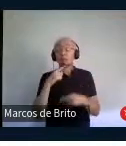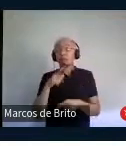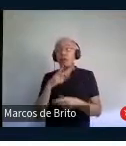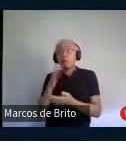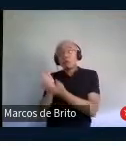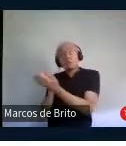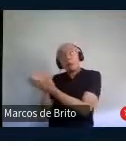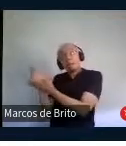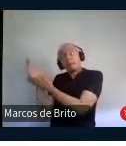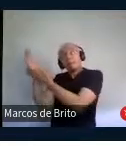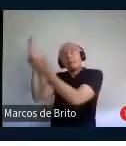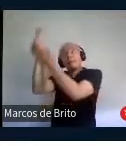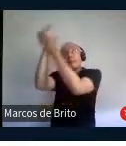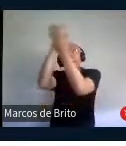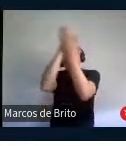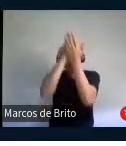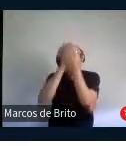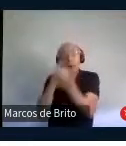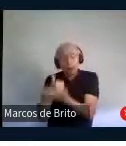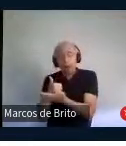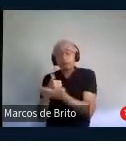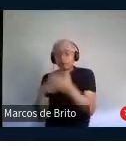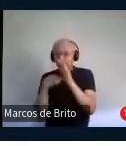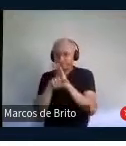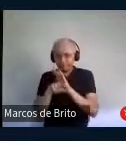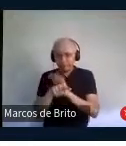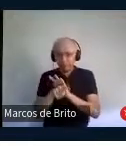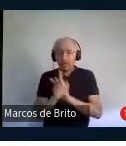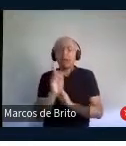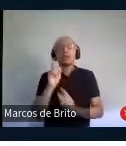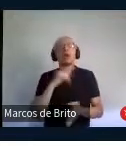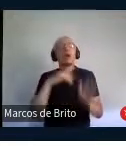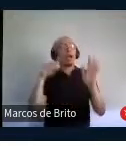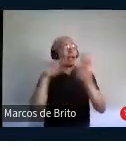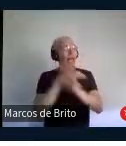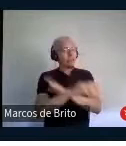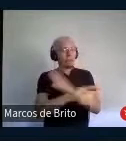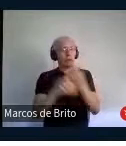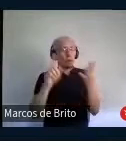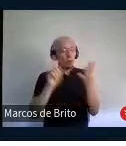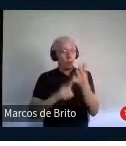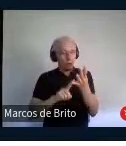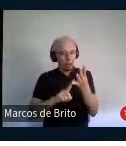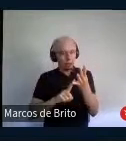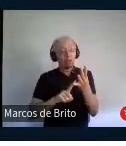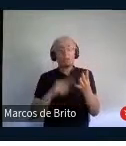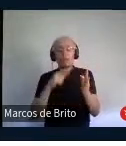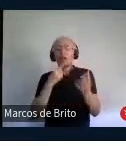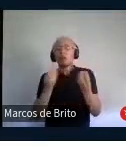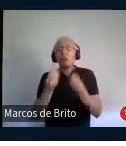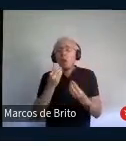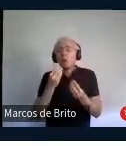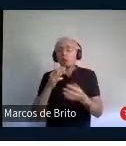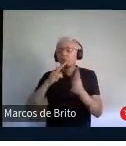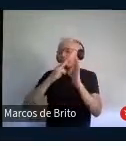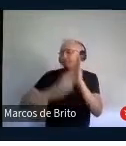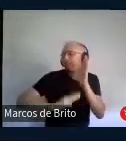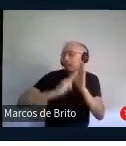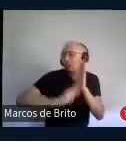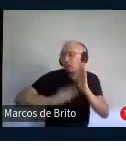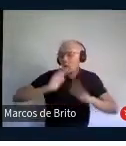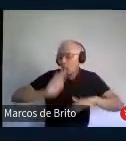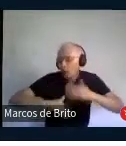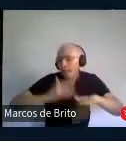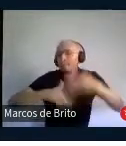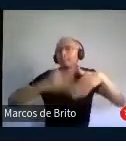os nossos dados para pesquisa. Então, eu entro agora no capítulo 4, que é o percurso metodológico, onde eu explico como foi feita